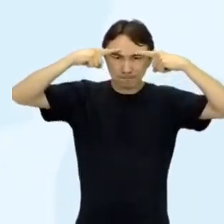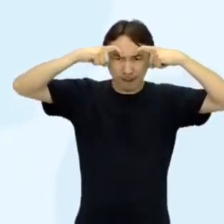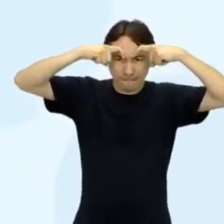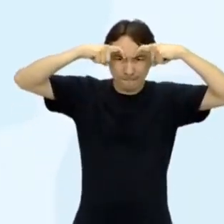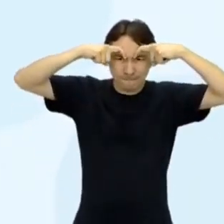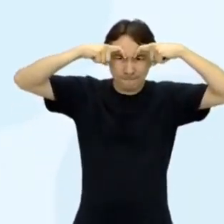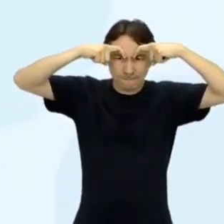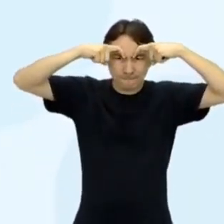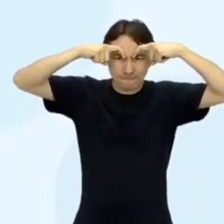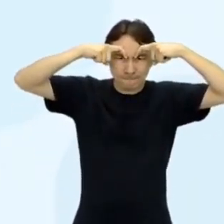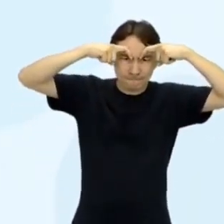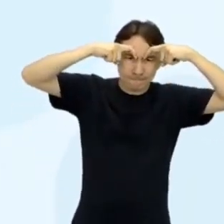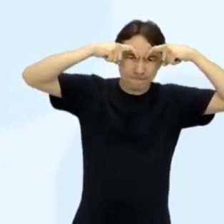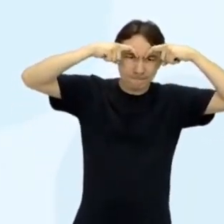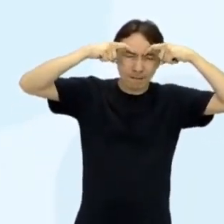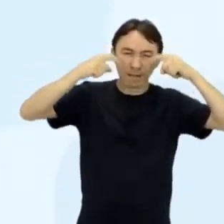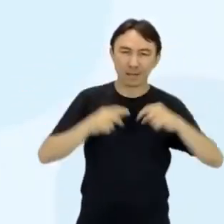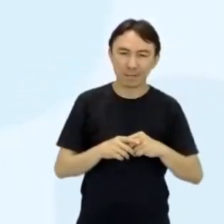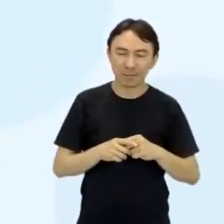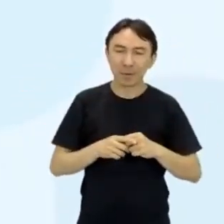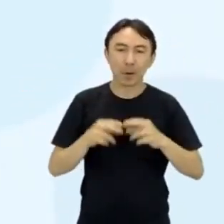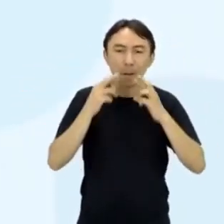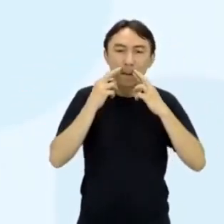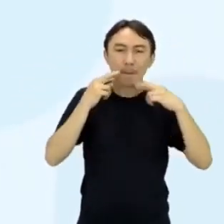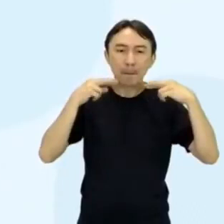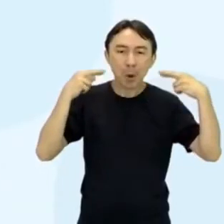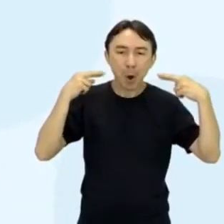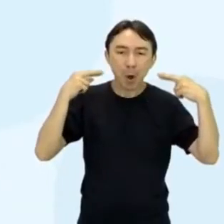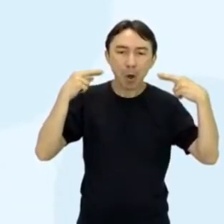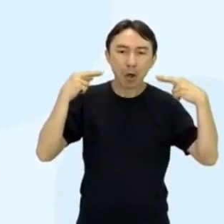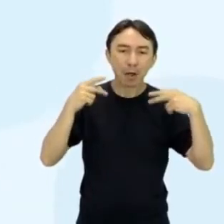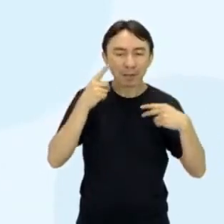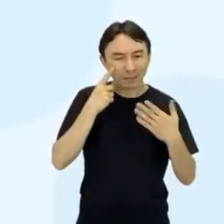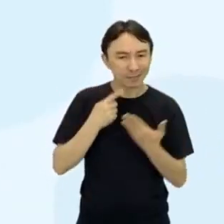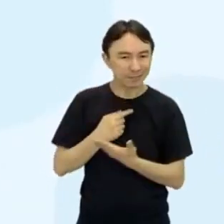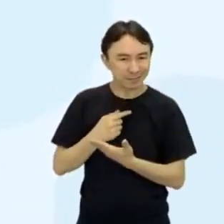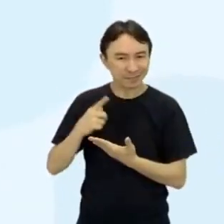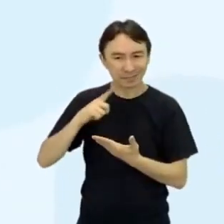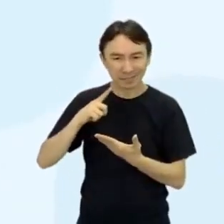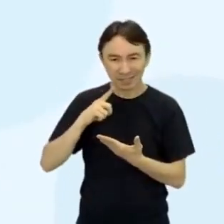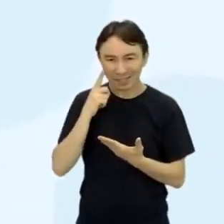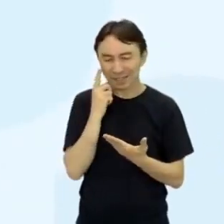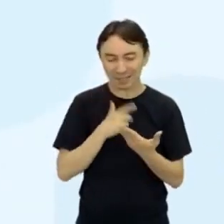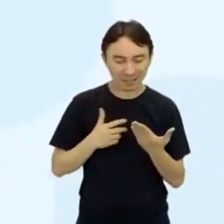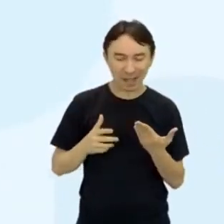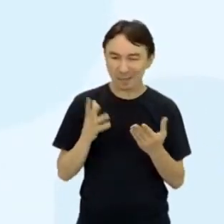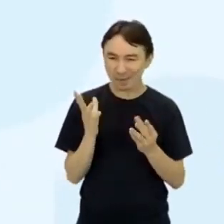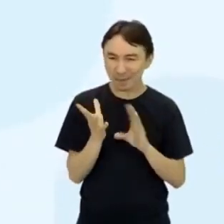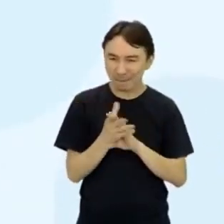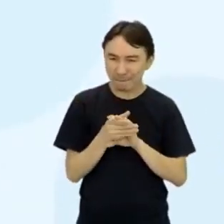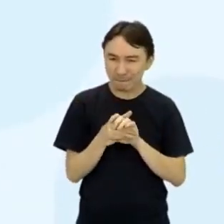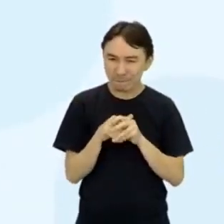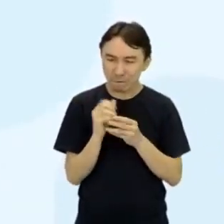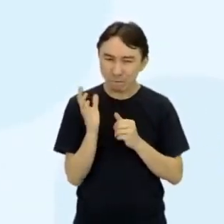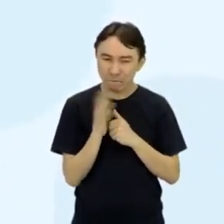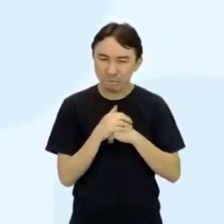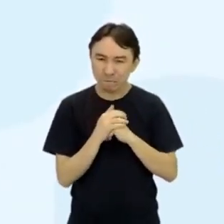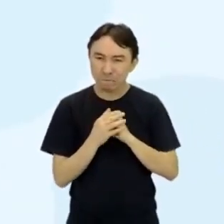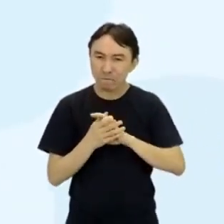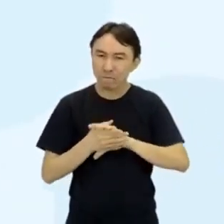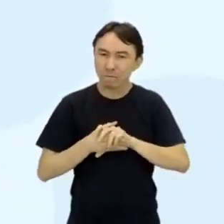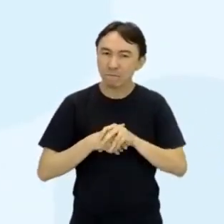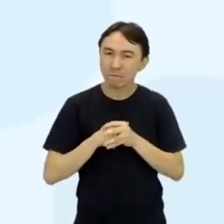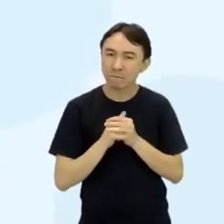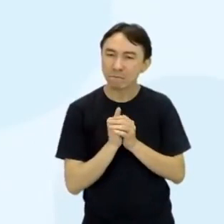na ponta, ele usa um chapéu preto, ele tá com a mãozinha assim, sabe, meio que cruzada, ele tá com a mãozinha cruzada,